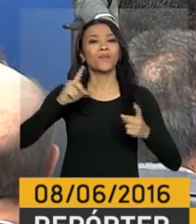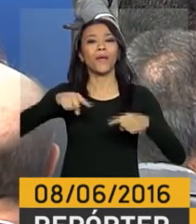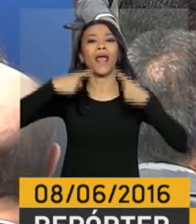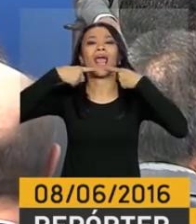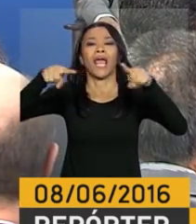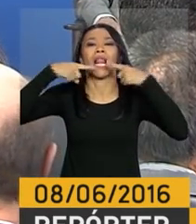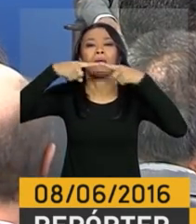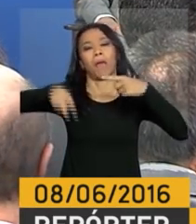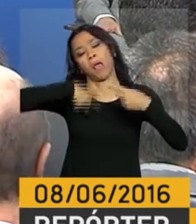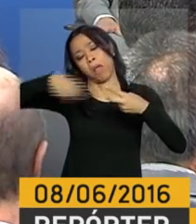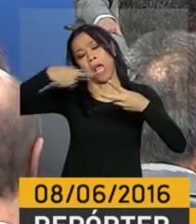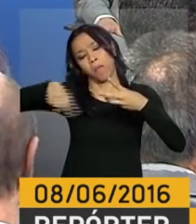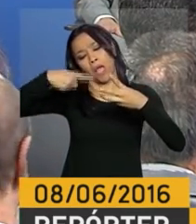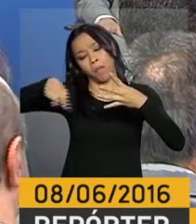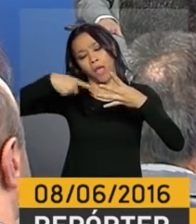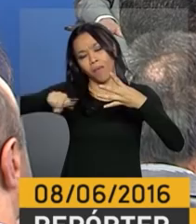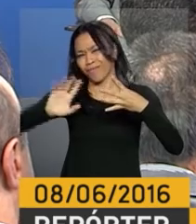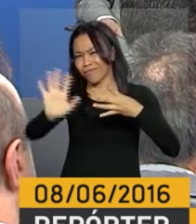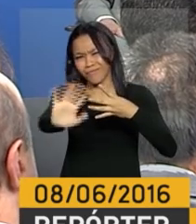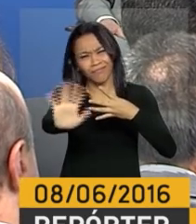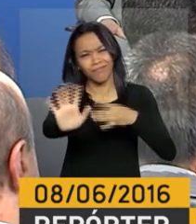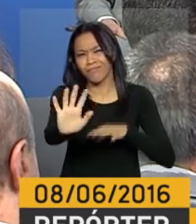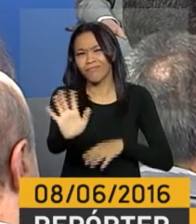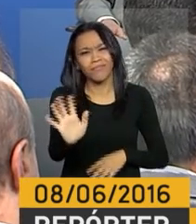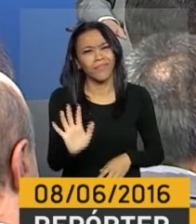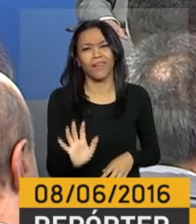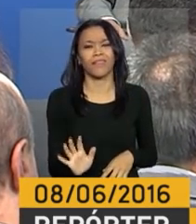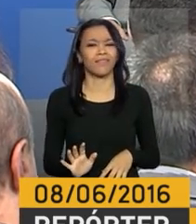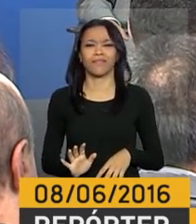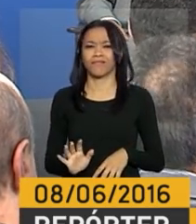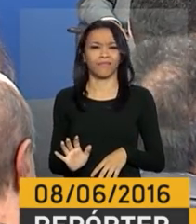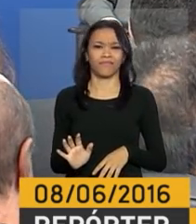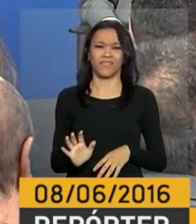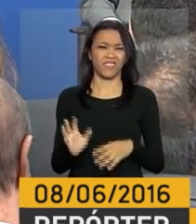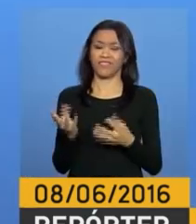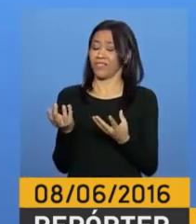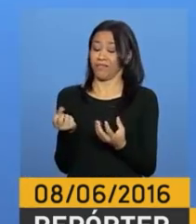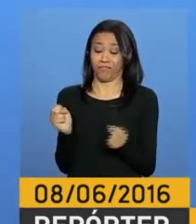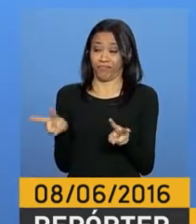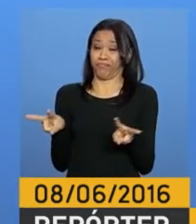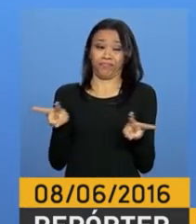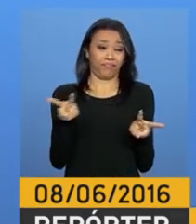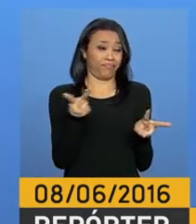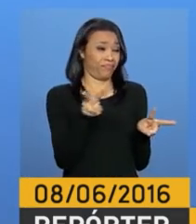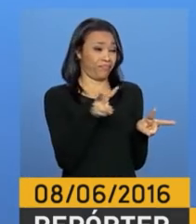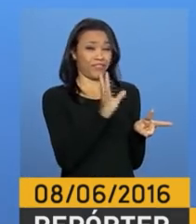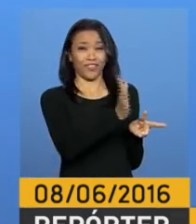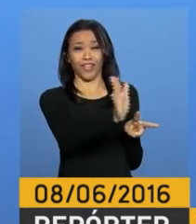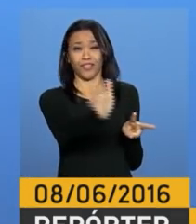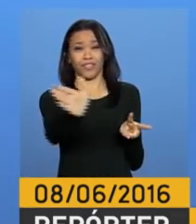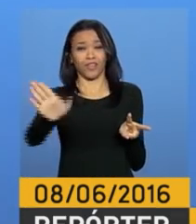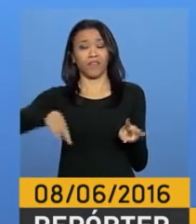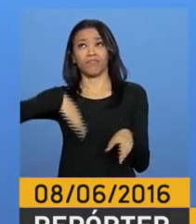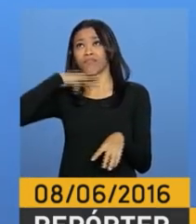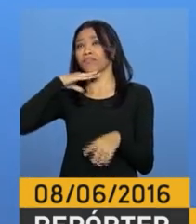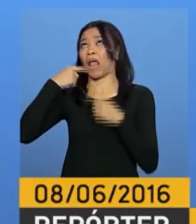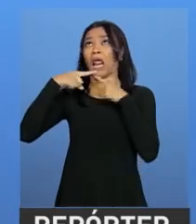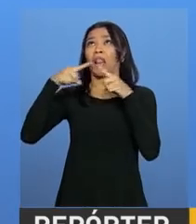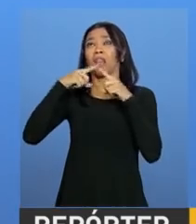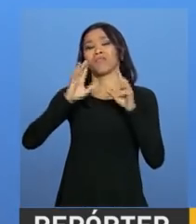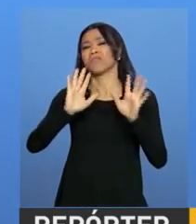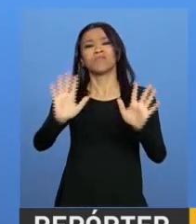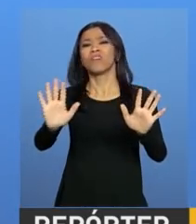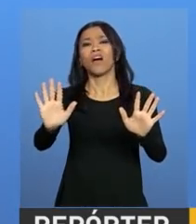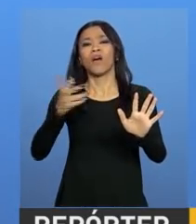nada não porque não tá faltando protesto tá cheio de protesto já nós viemos aqui não foi para reivindicar